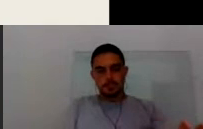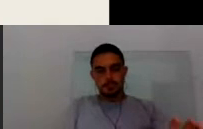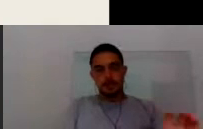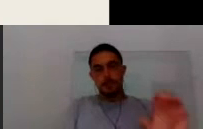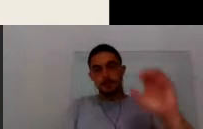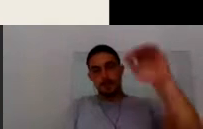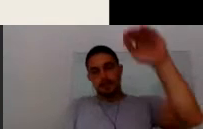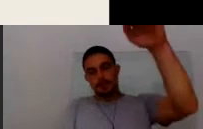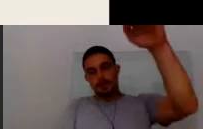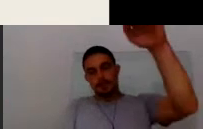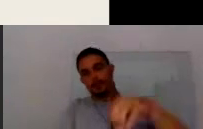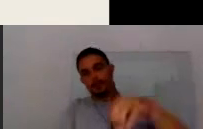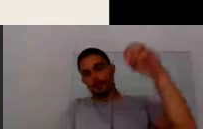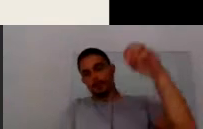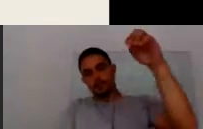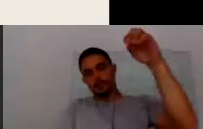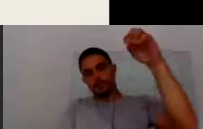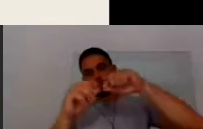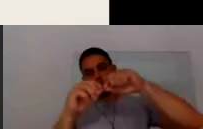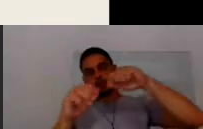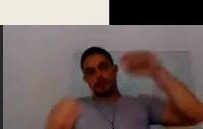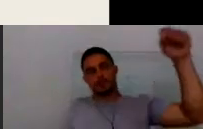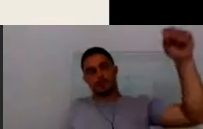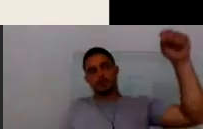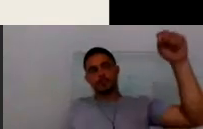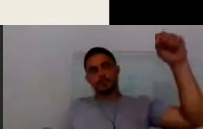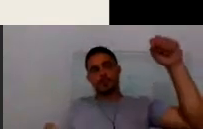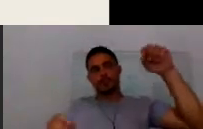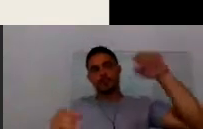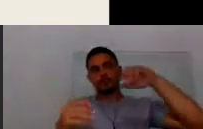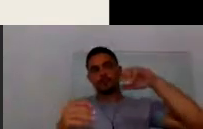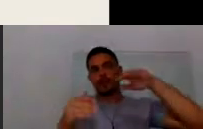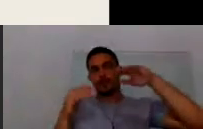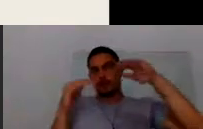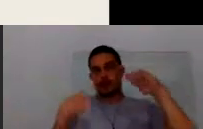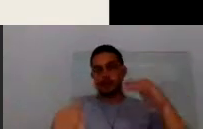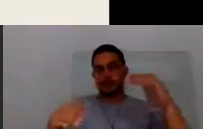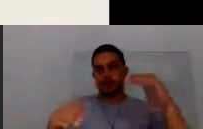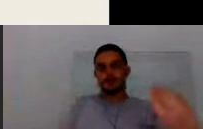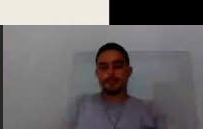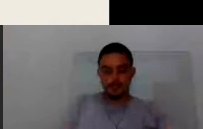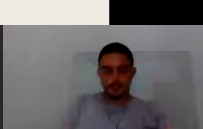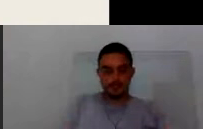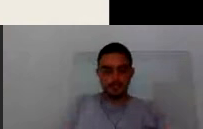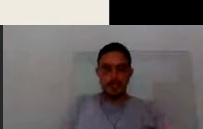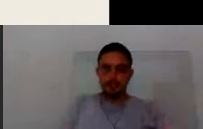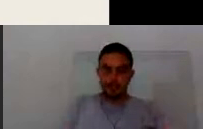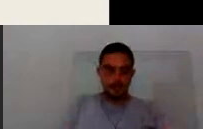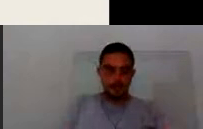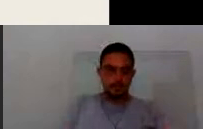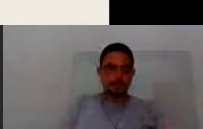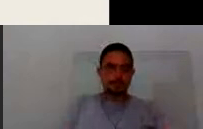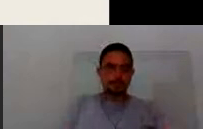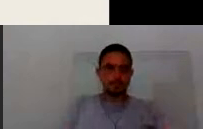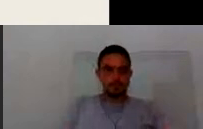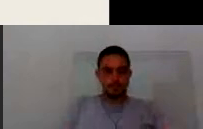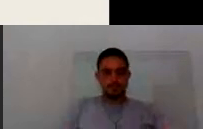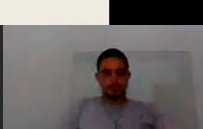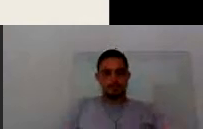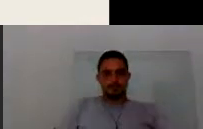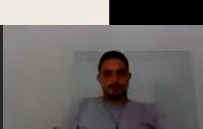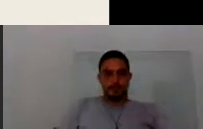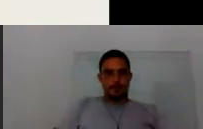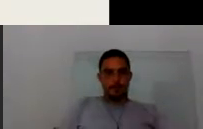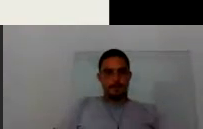de transição aí que são definidas. Quanto mais profundo for o solo, mais difícil vai ser de acessar a água. E é realmente isso que